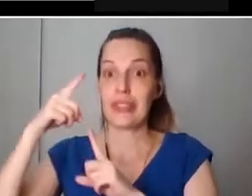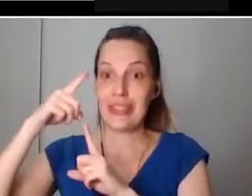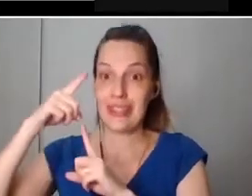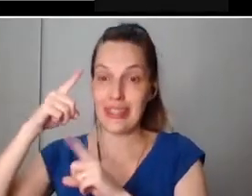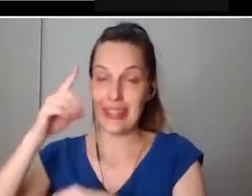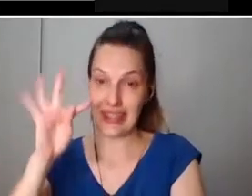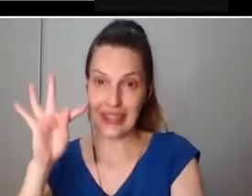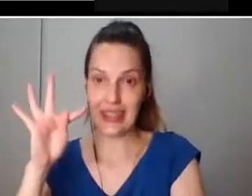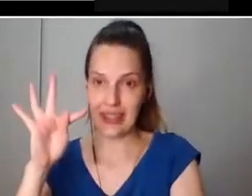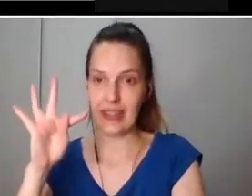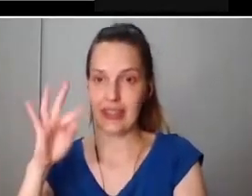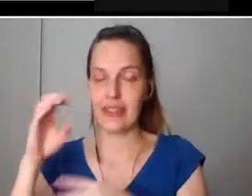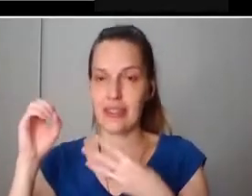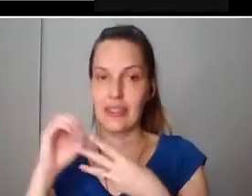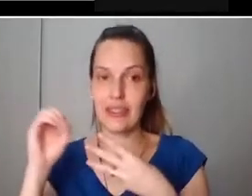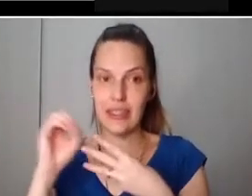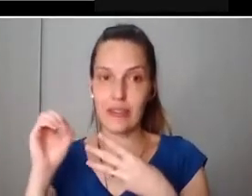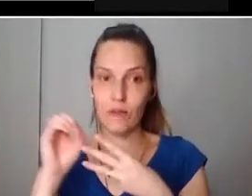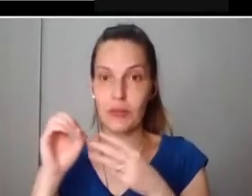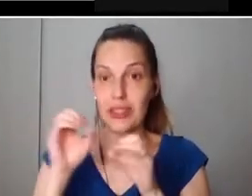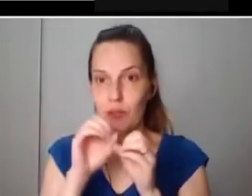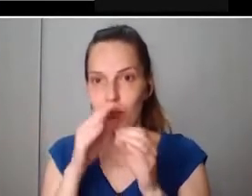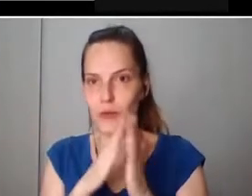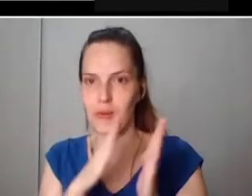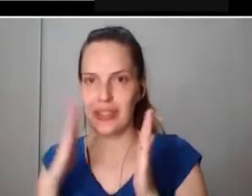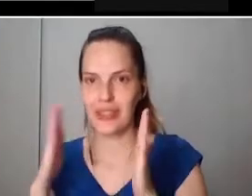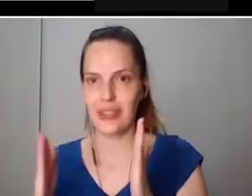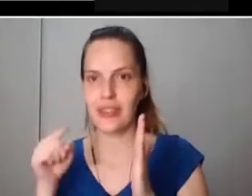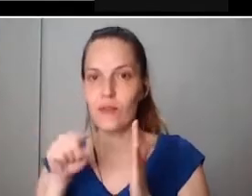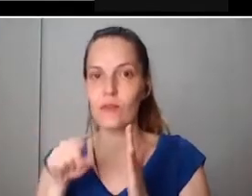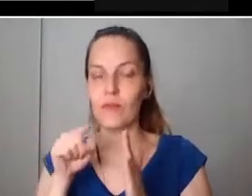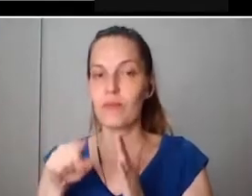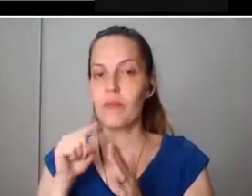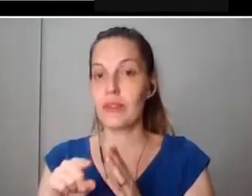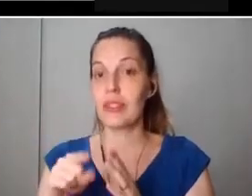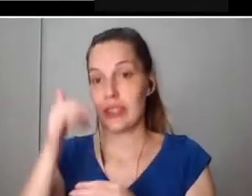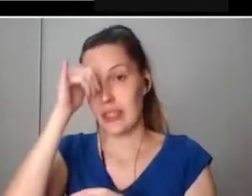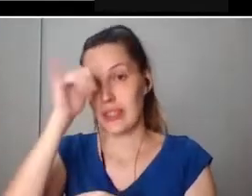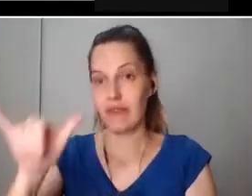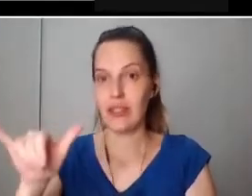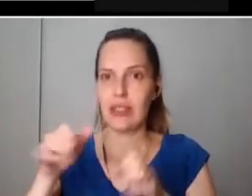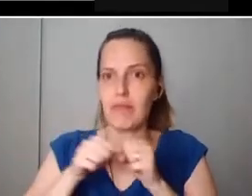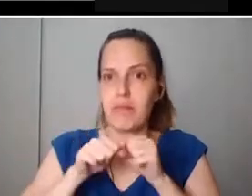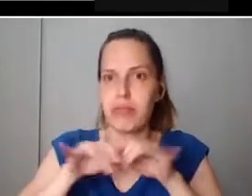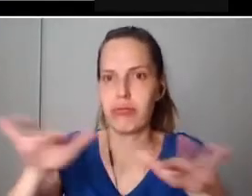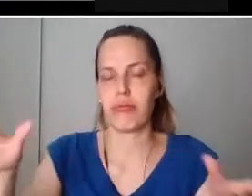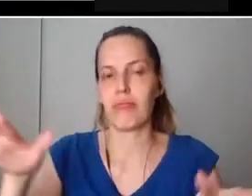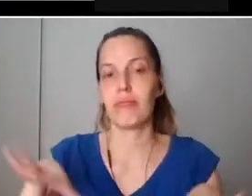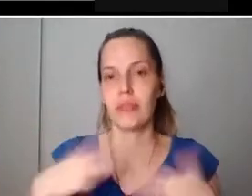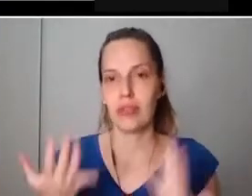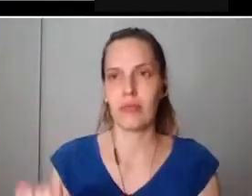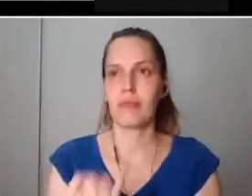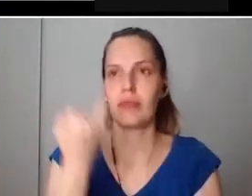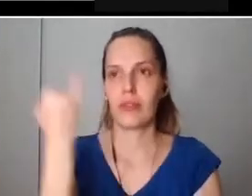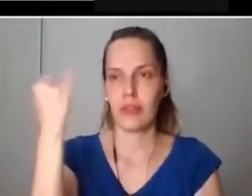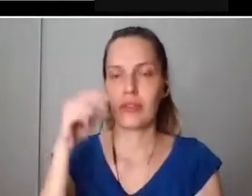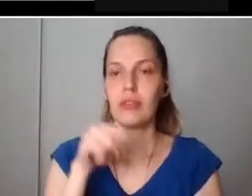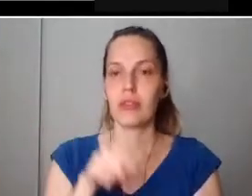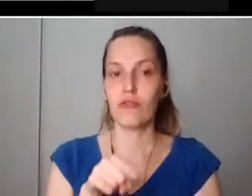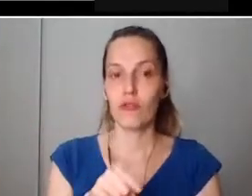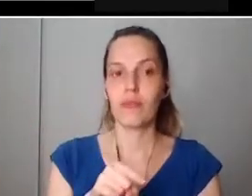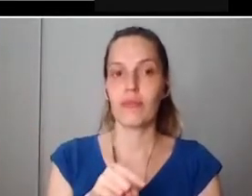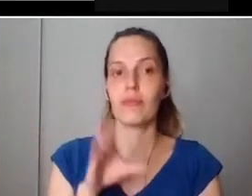herpes se replique. É assim que a gente controla uma infecção crônica. Então, elas são fundamentais para infecções crônicas como herpes, como